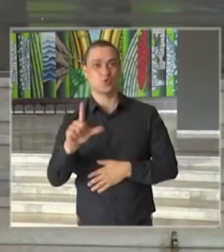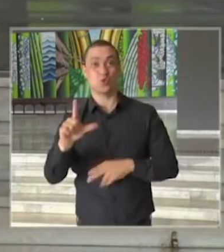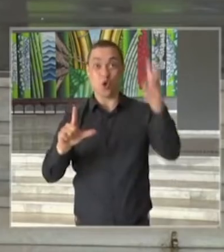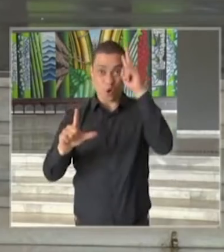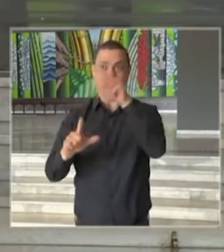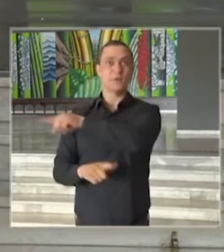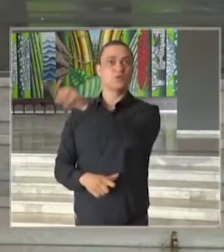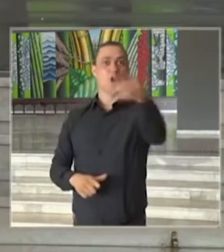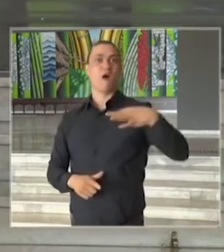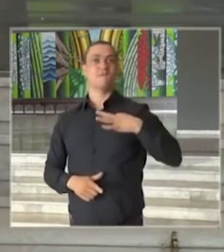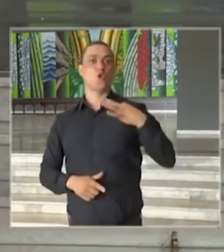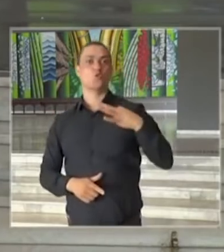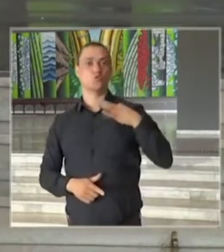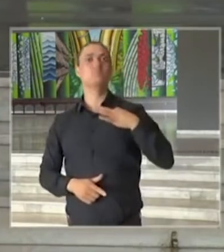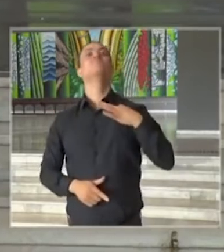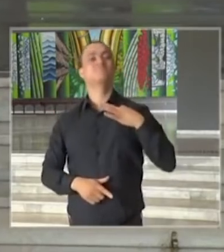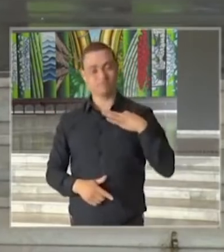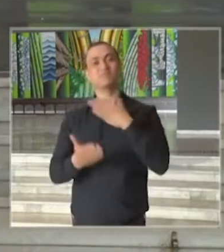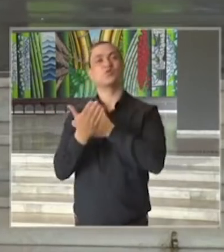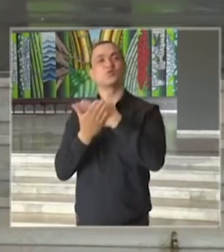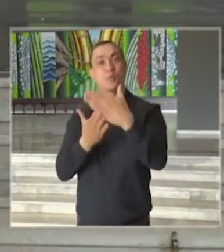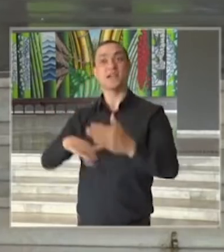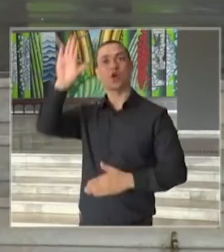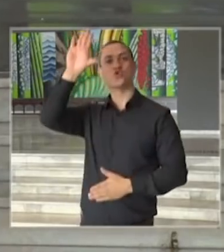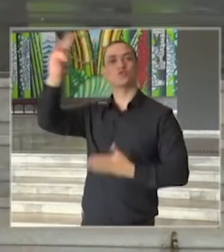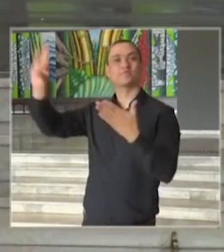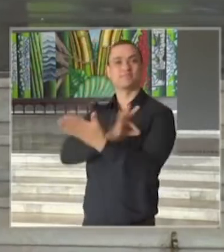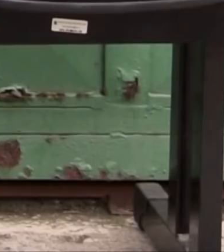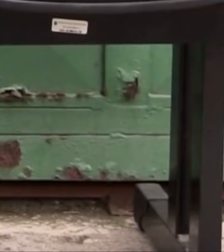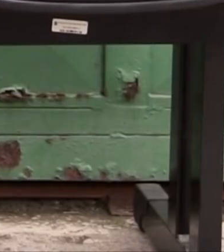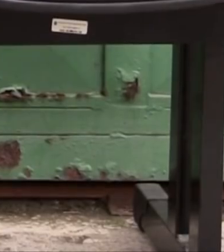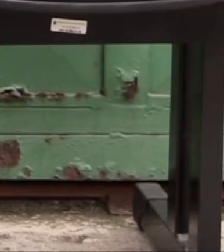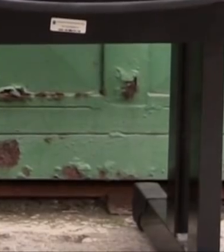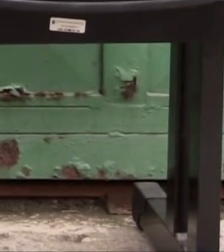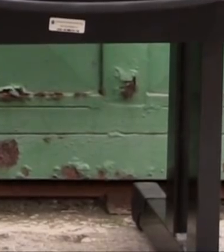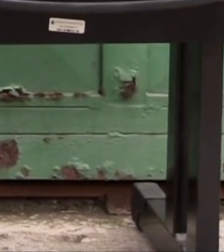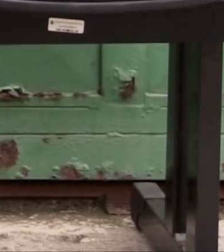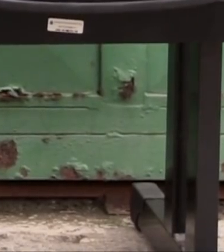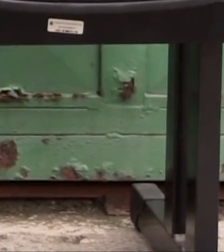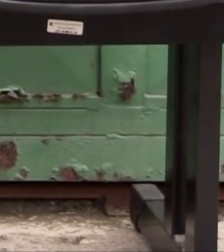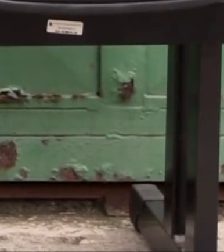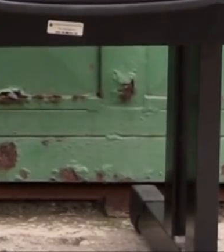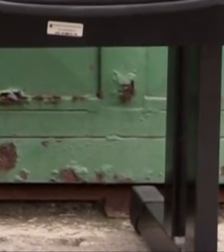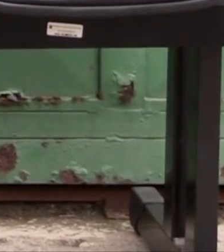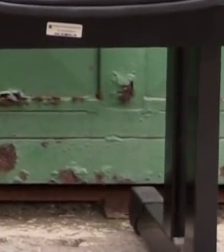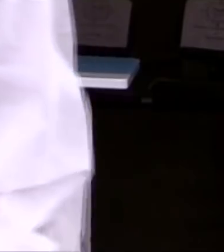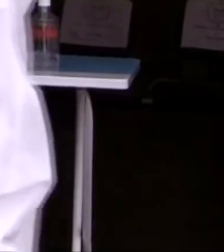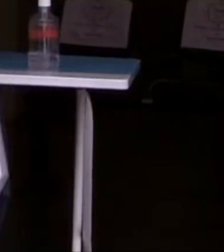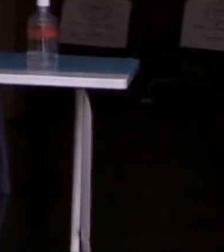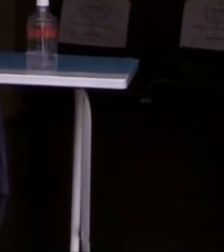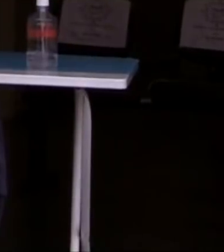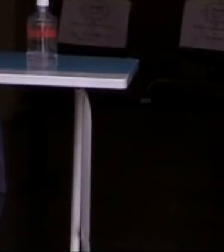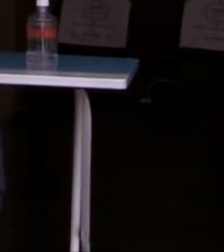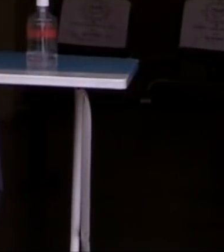os voluntários já poderão se inscrever. Em caso de sucesso da vacina, o governo do estado de